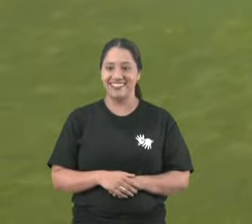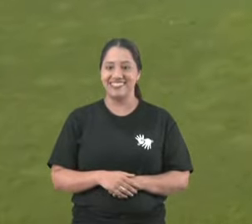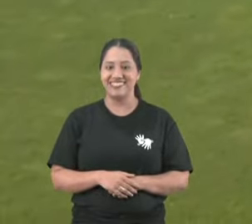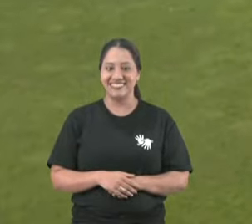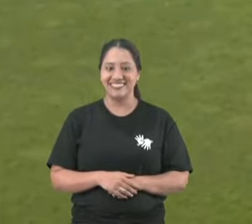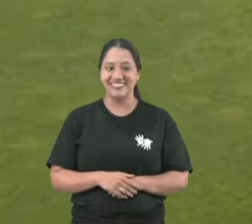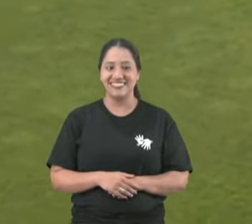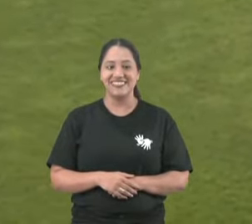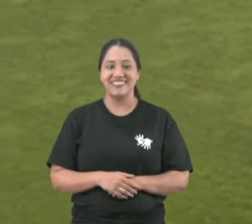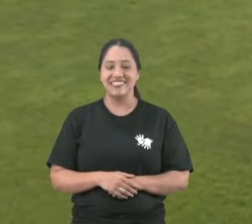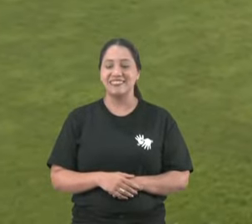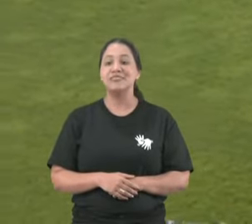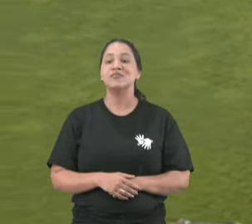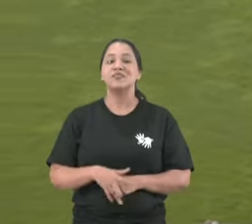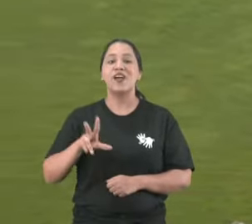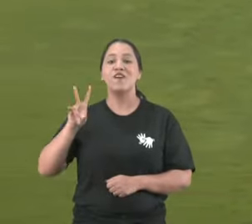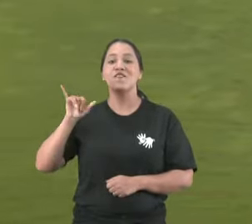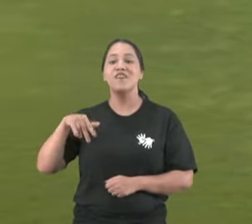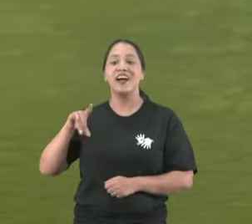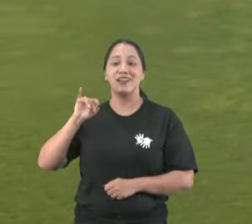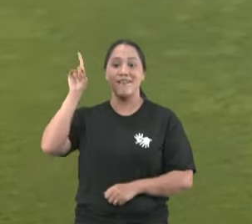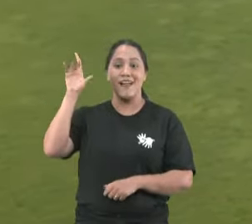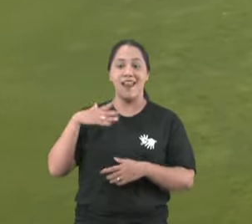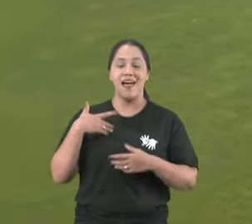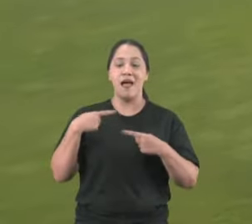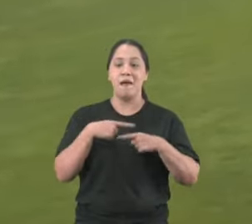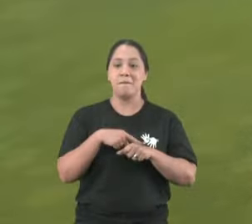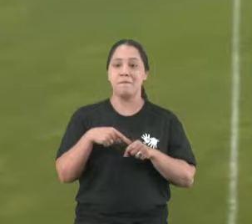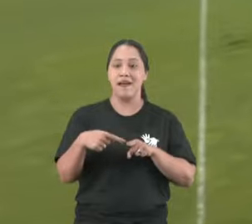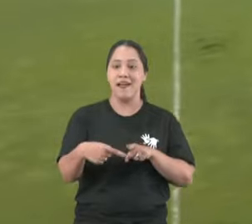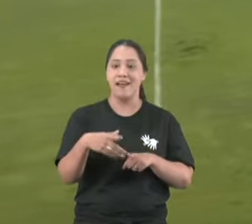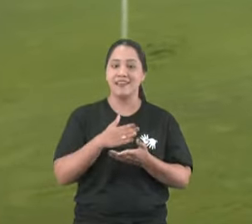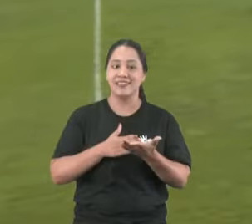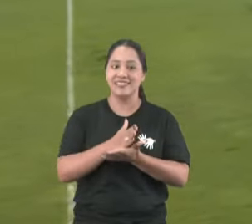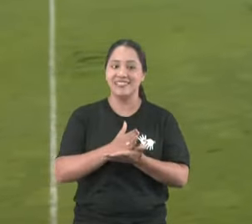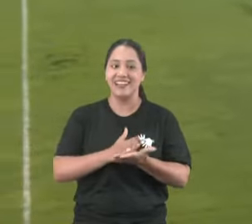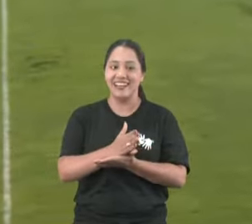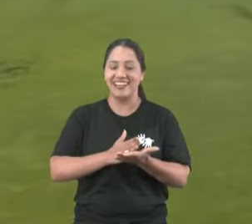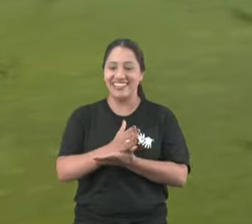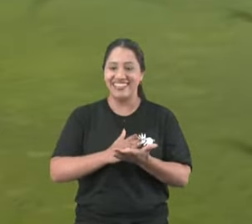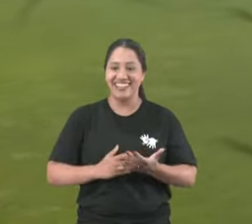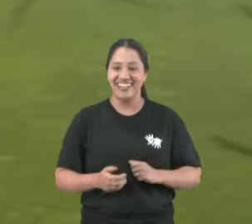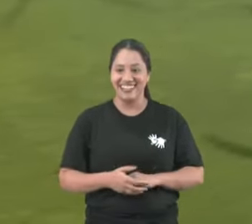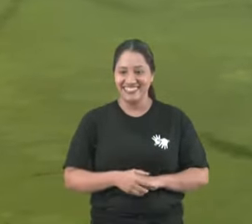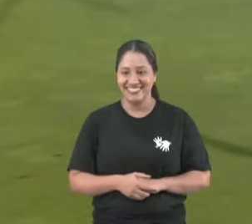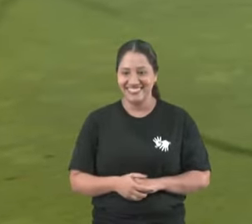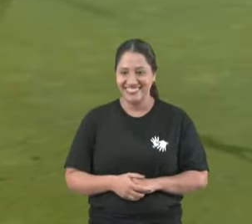alô pro pai dele, seu Vando, que tá lá na Serraria. Ele que tá em São Paulo.